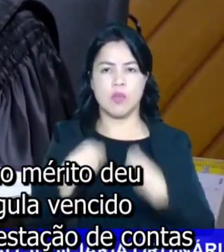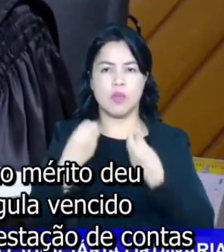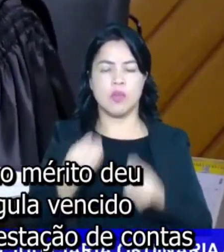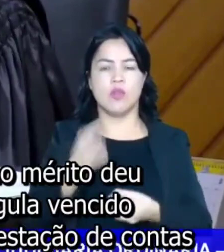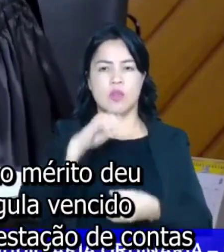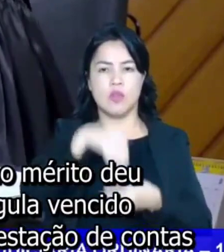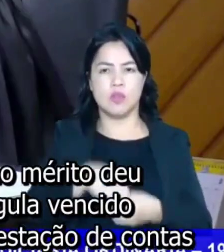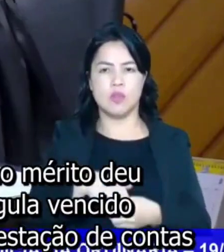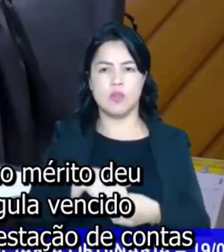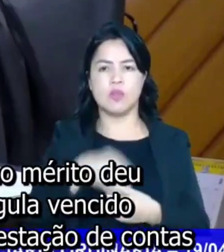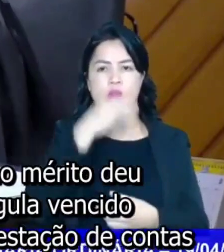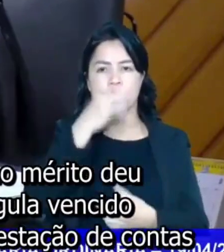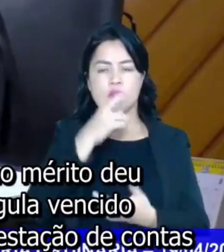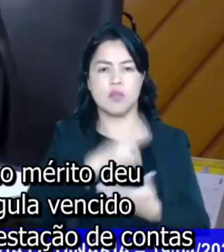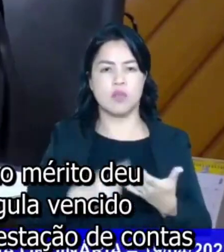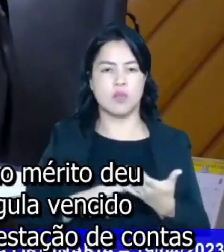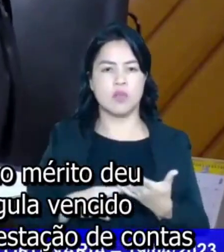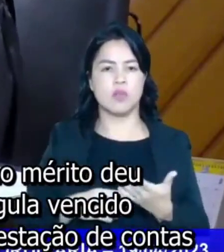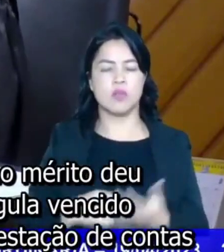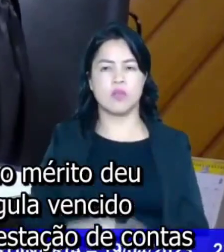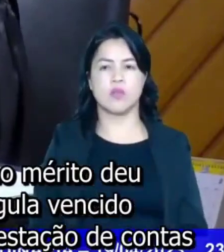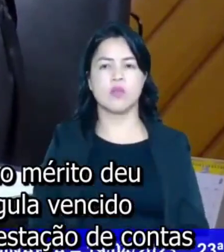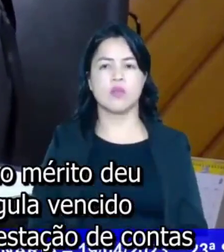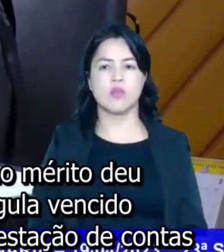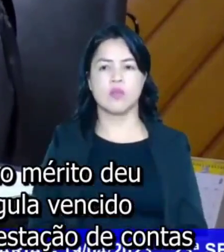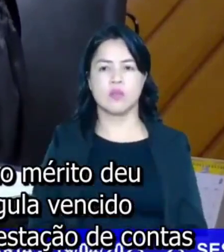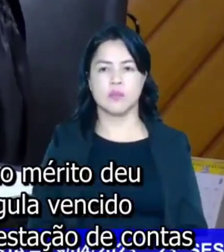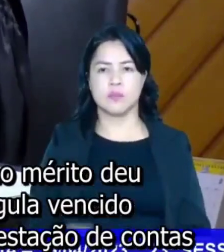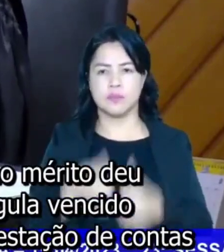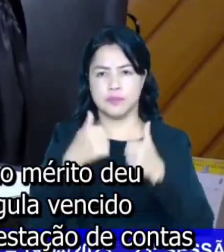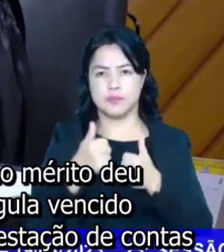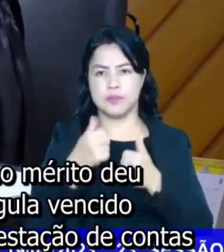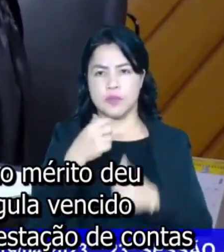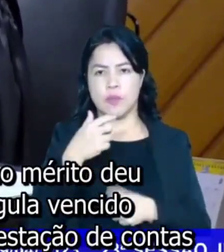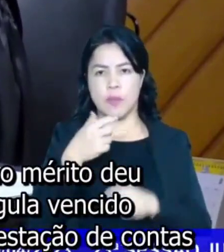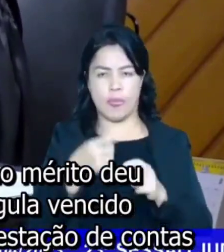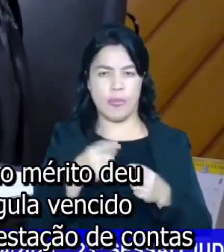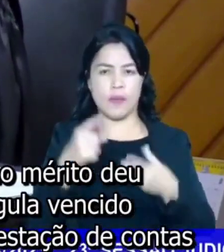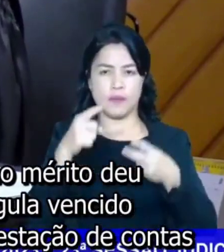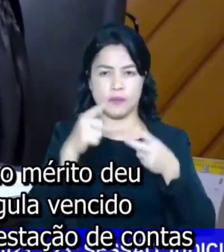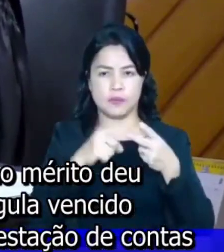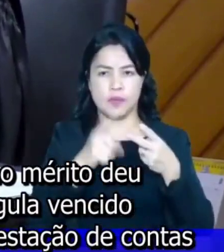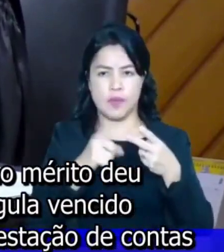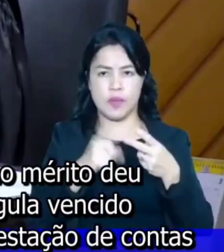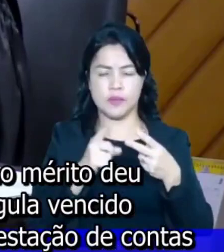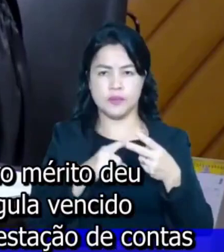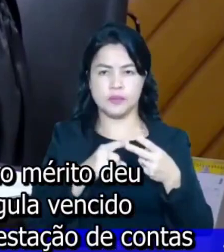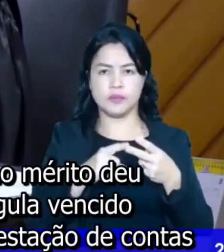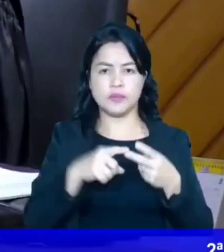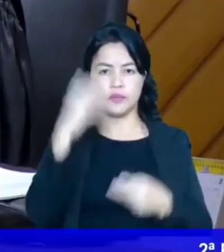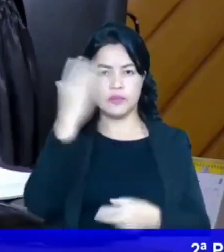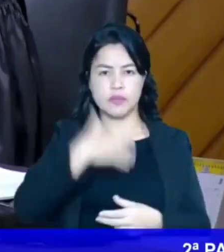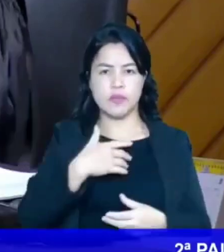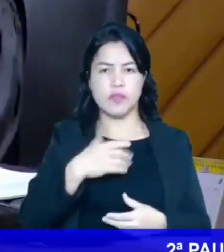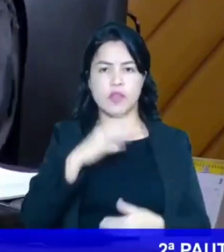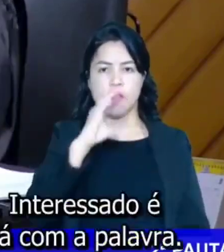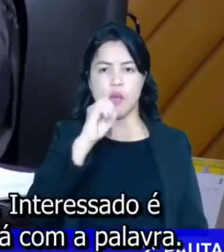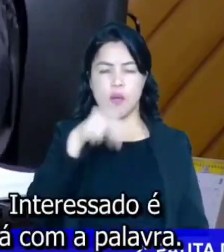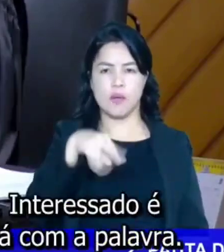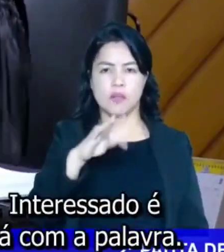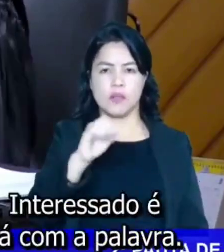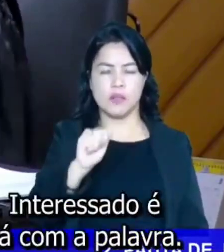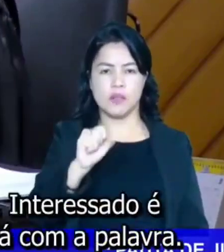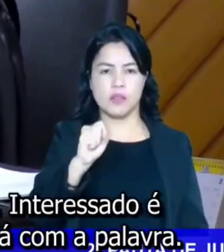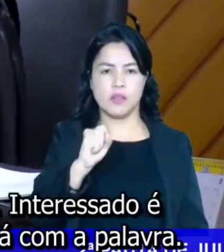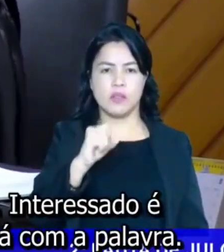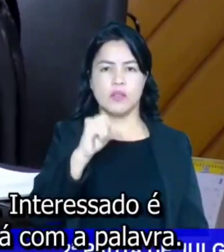relator, vírgula, vencido o presidente. Pronto, vamos ao item 2 da pauta, é a prestação de contas, doutor